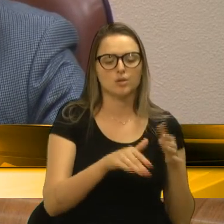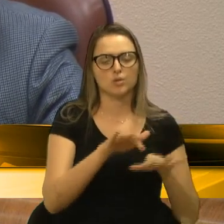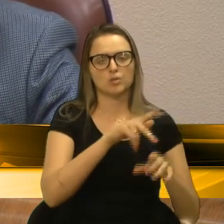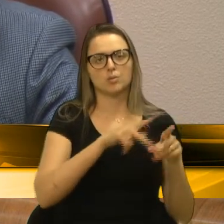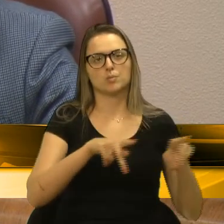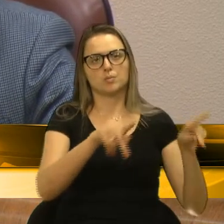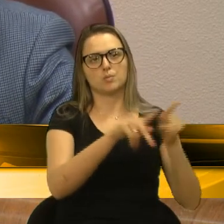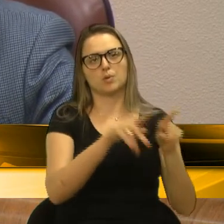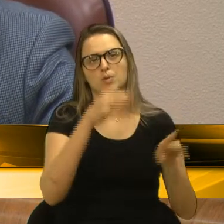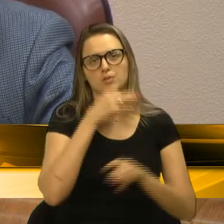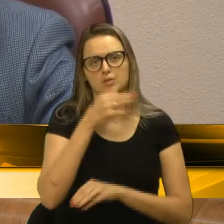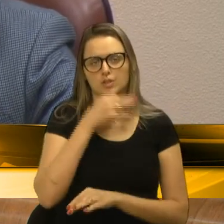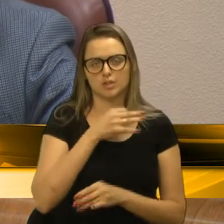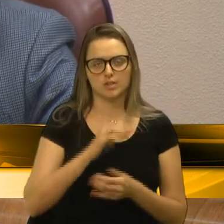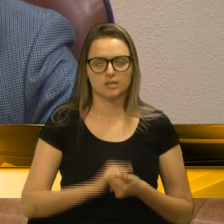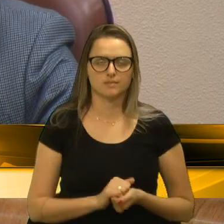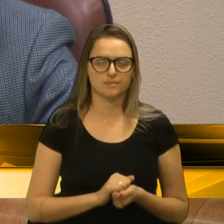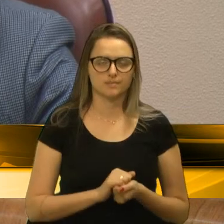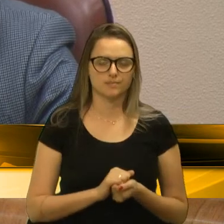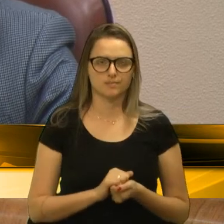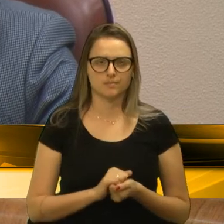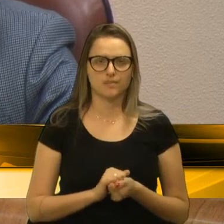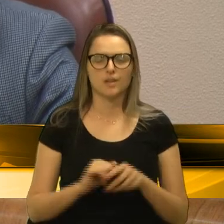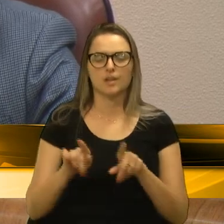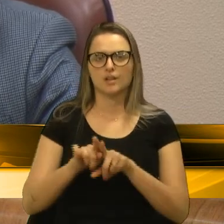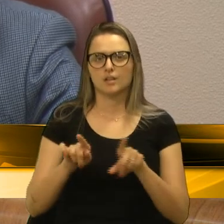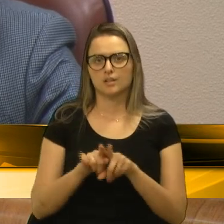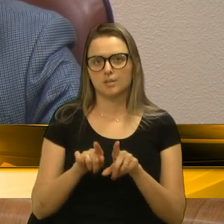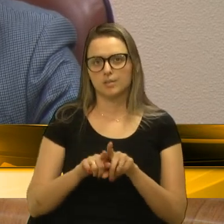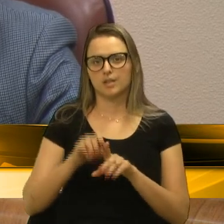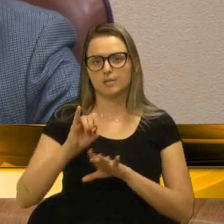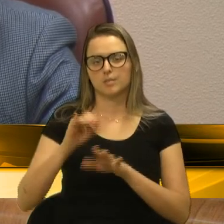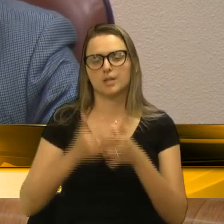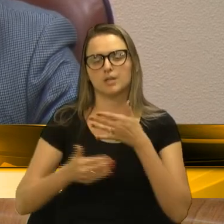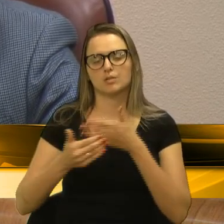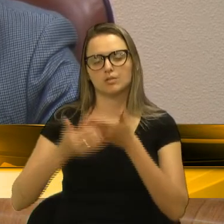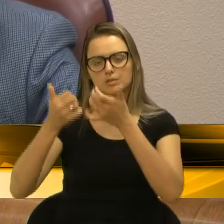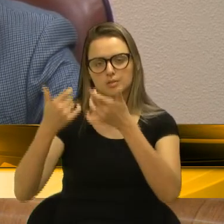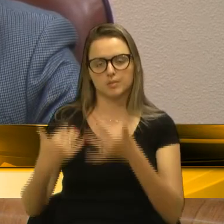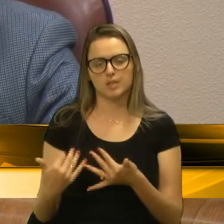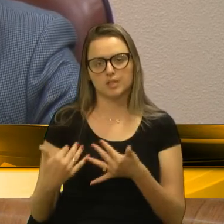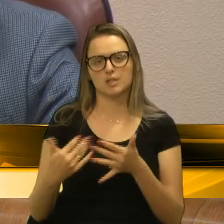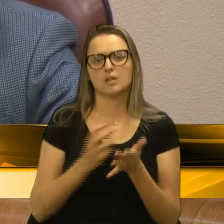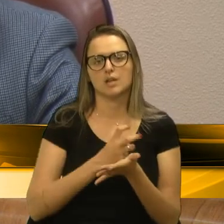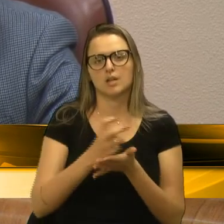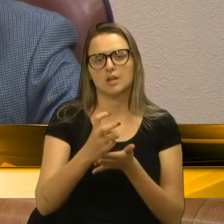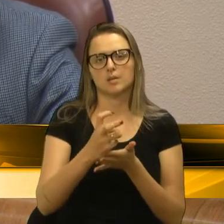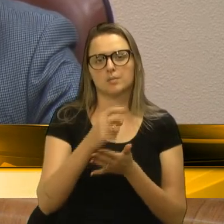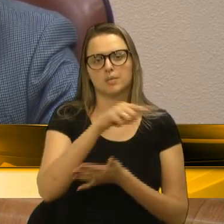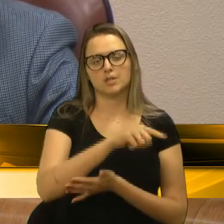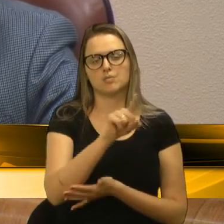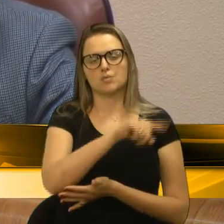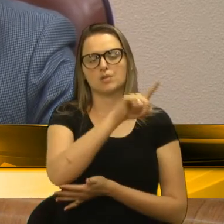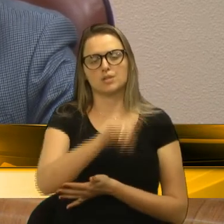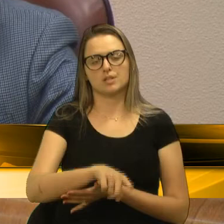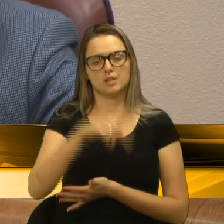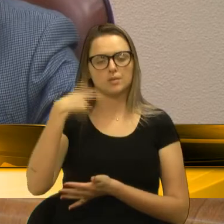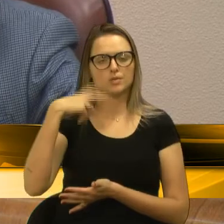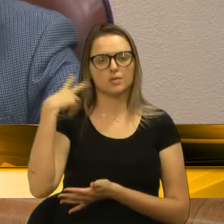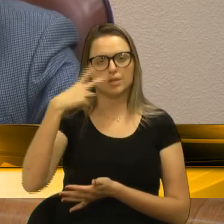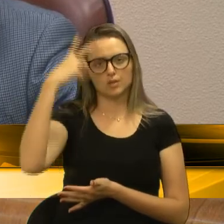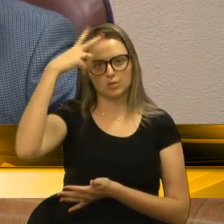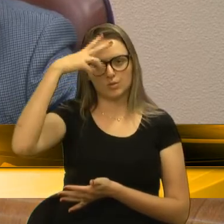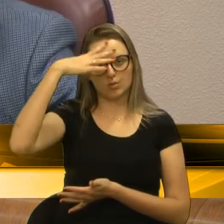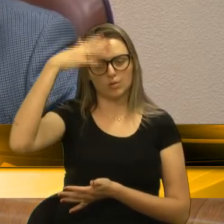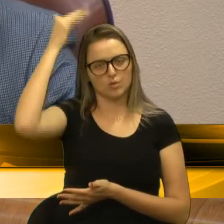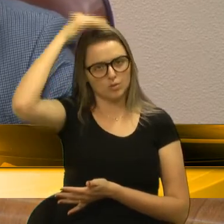imediata investigação desta Câmara Municipal e, ao final, uma vez trazidos à luz e esclarecidos por esta casa, o impeachment de cassação do mandato do vereador, o Sr. Tomé, por